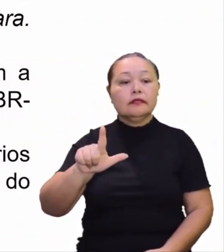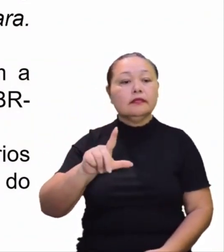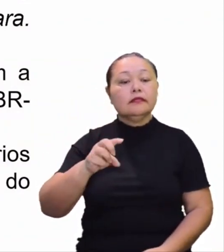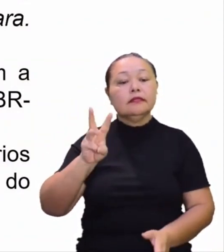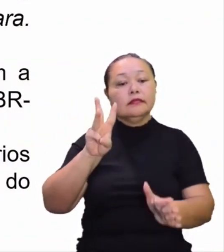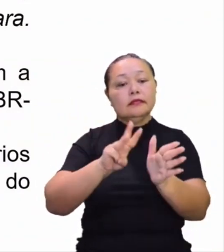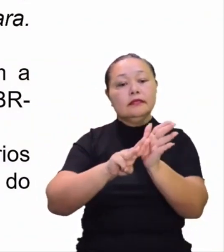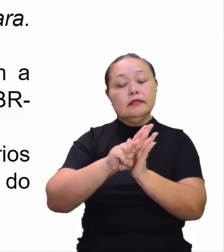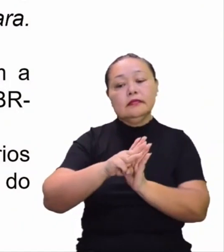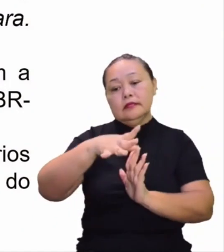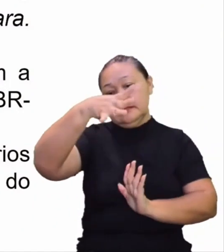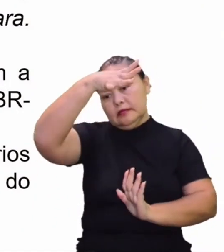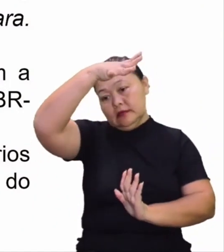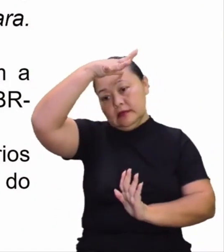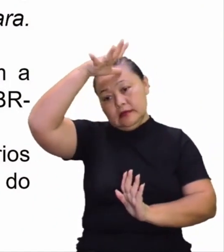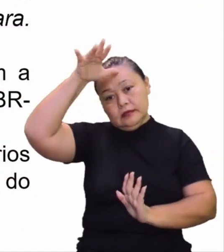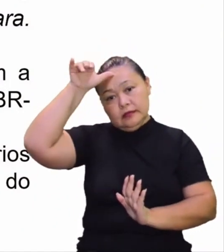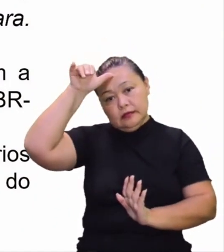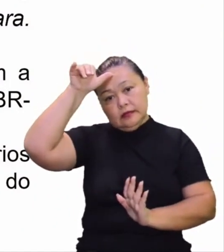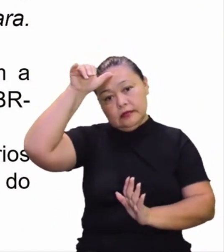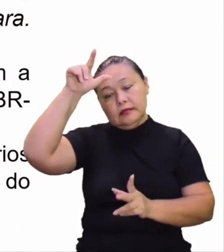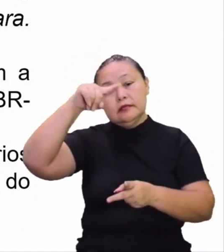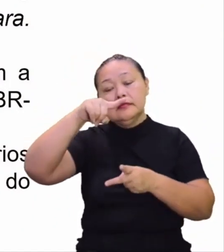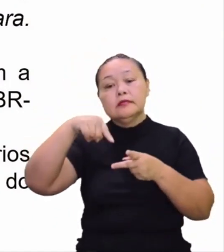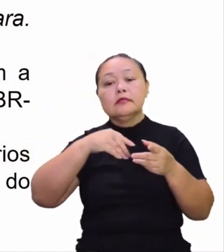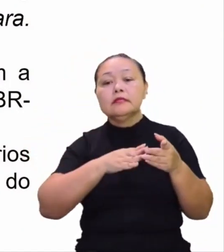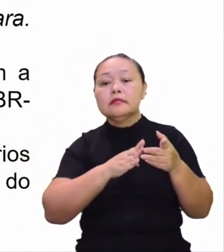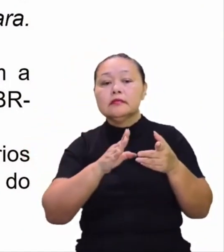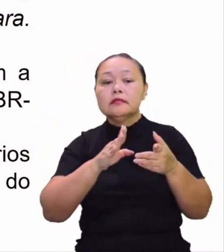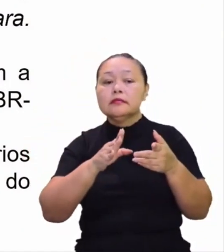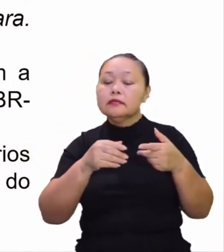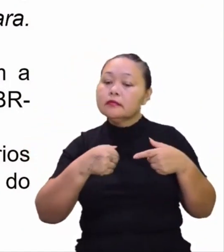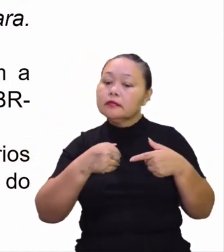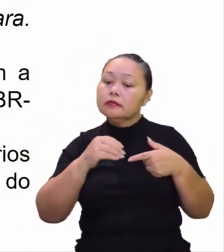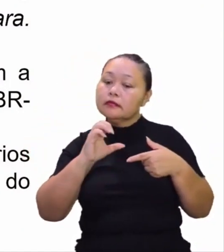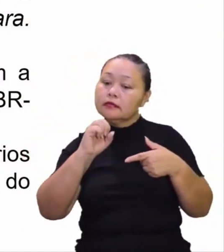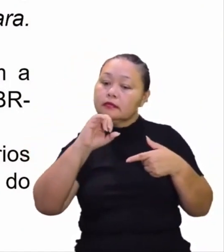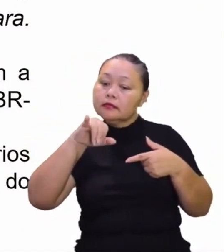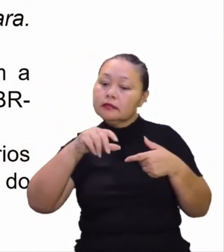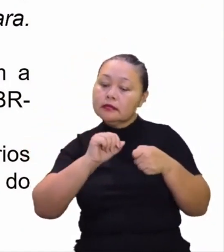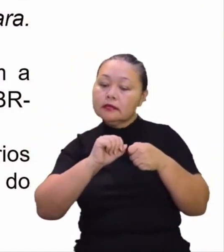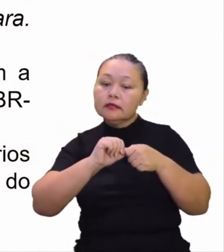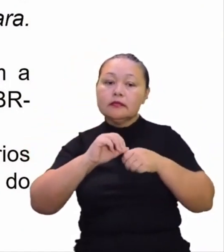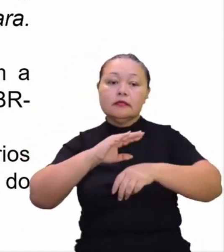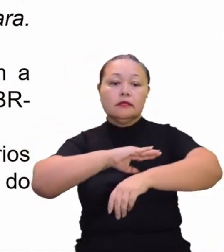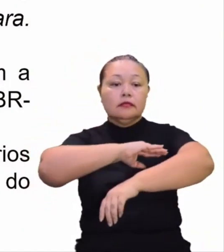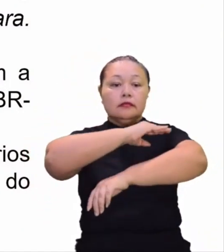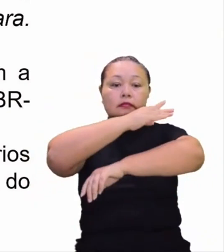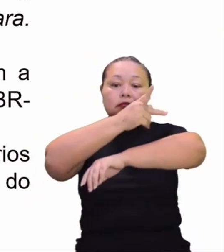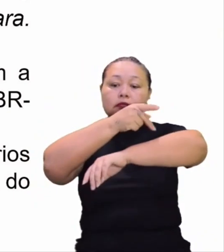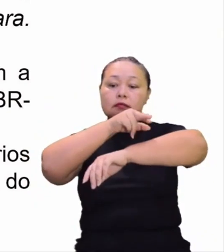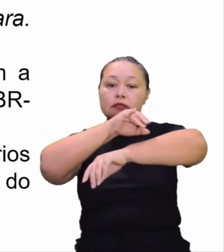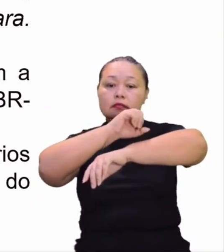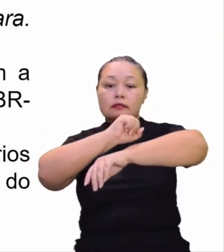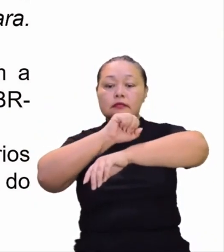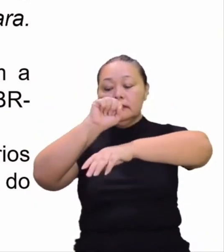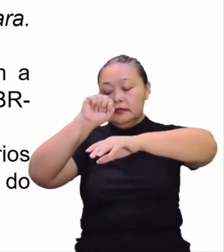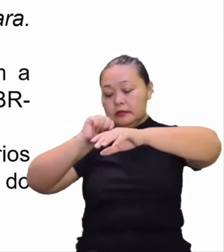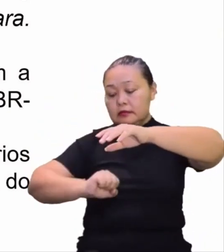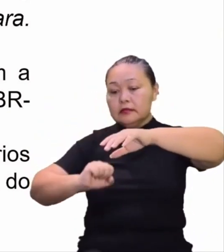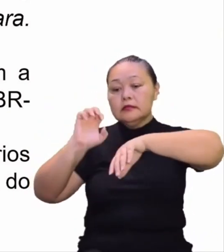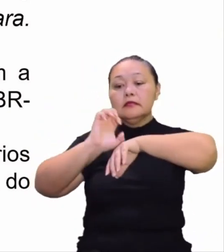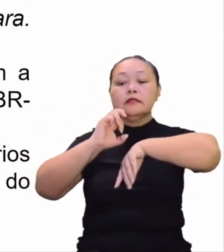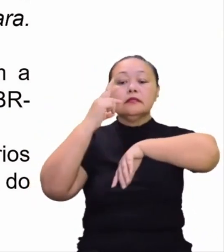Sapezal, Madeira, Amazonas, atende à produção de soja da Chapada do Parecis e do sul